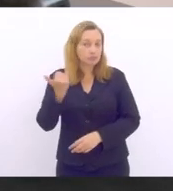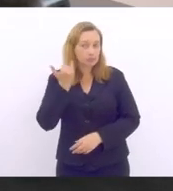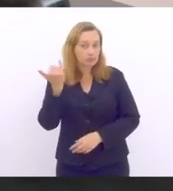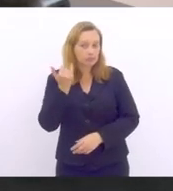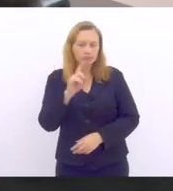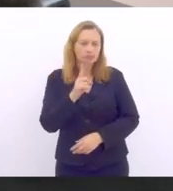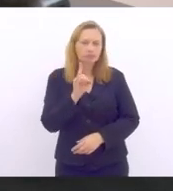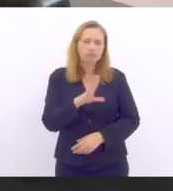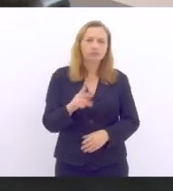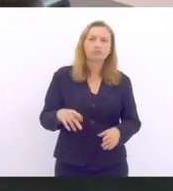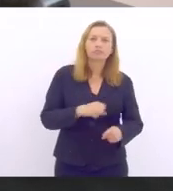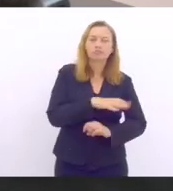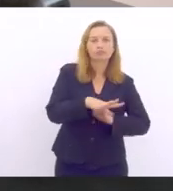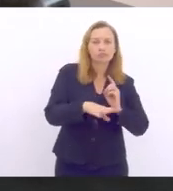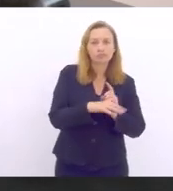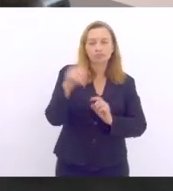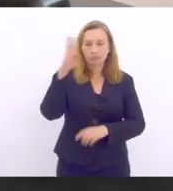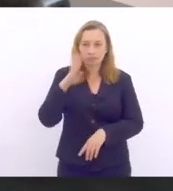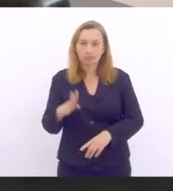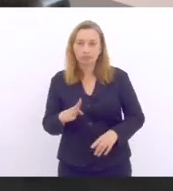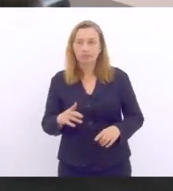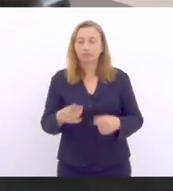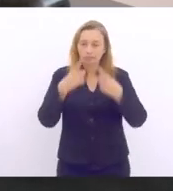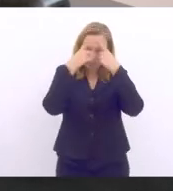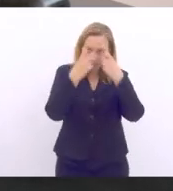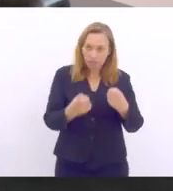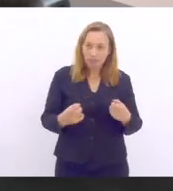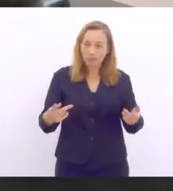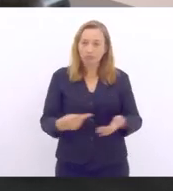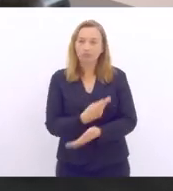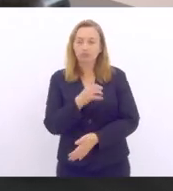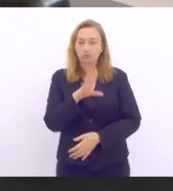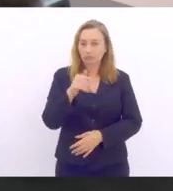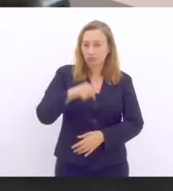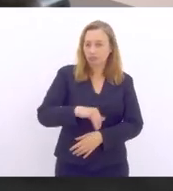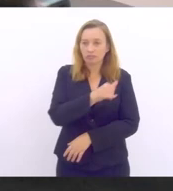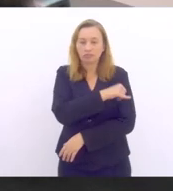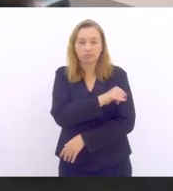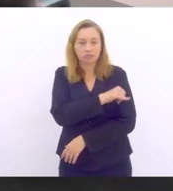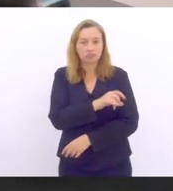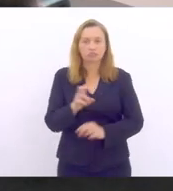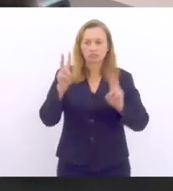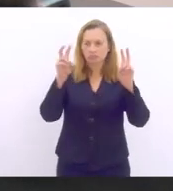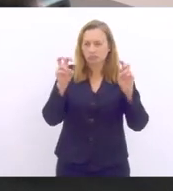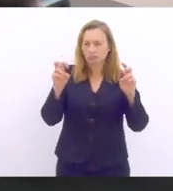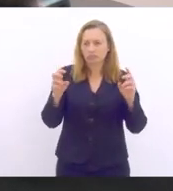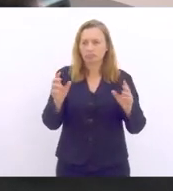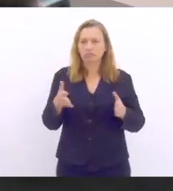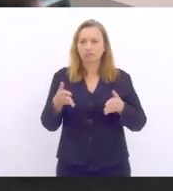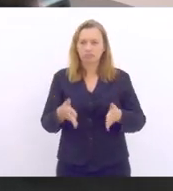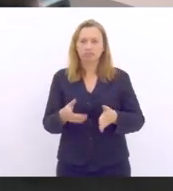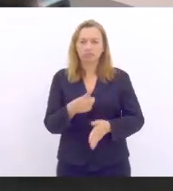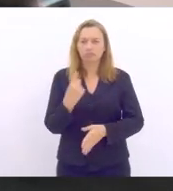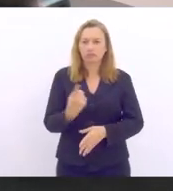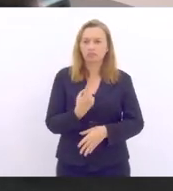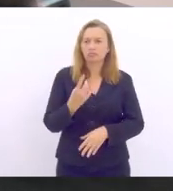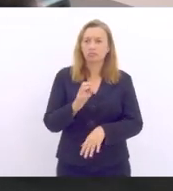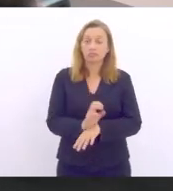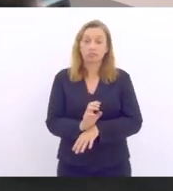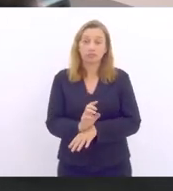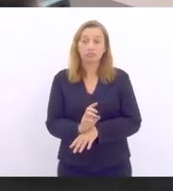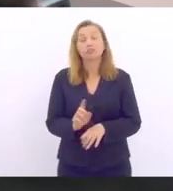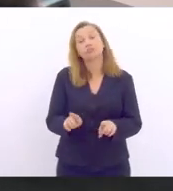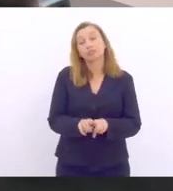não só para a sociedade brasileira, porque a violência não acontece só aqui no Rio de Janeiro, essa questão não é exclusiva do nosso Estado, e muito menos da